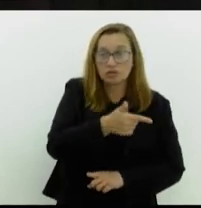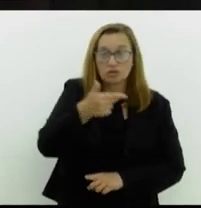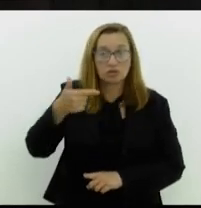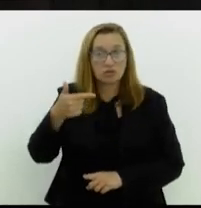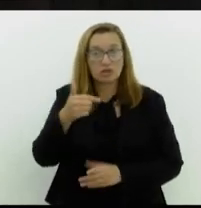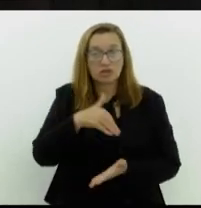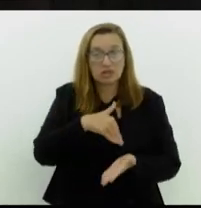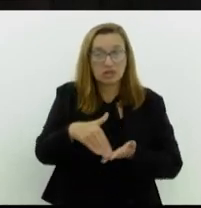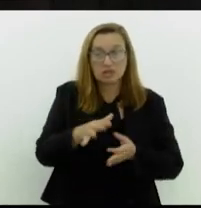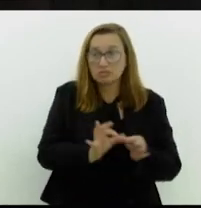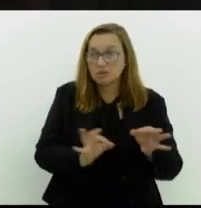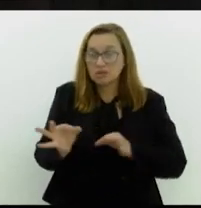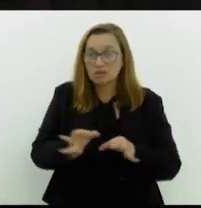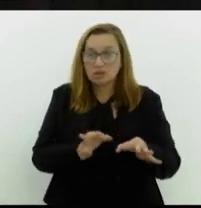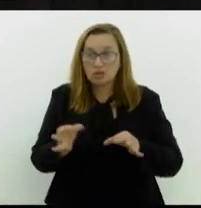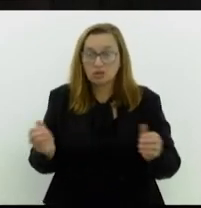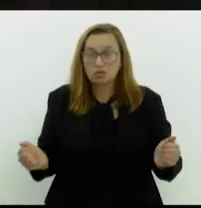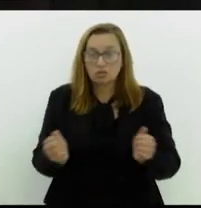aprovou, junto